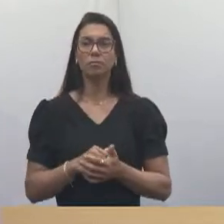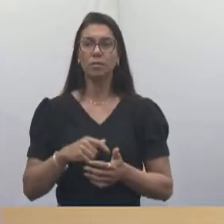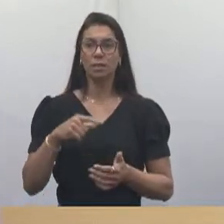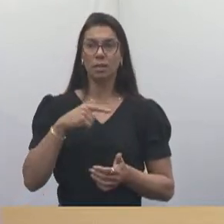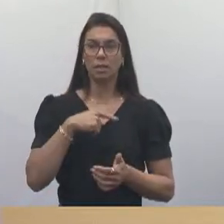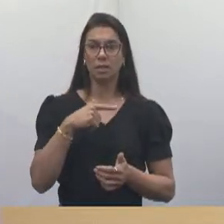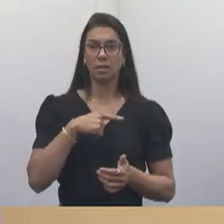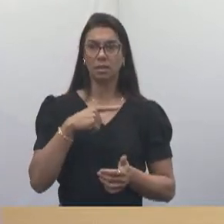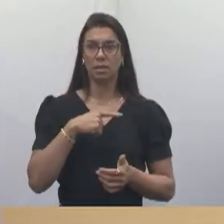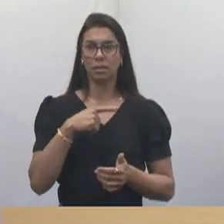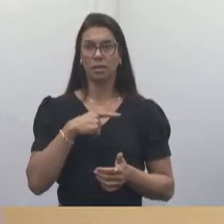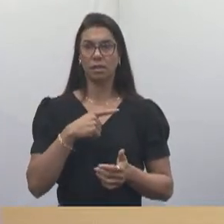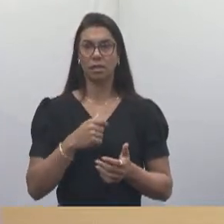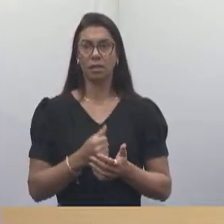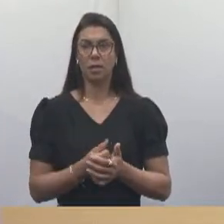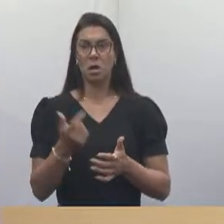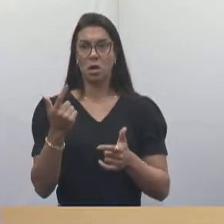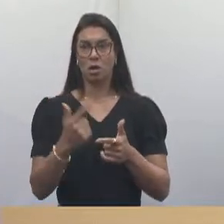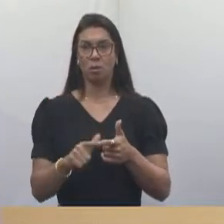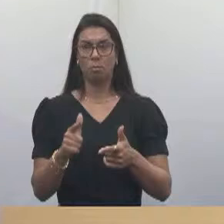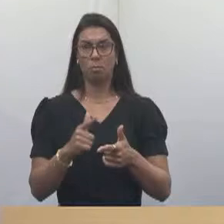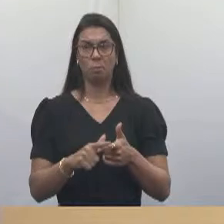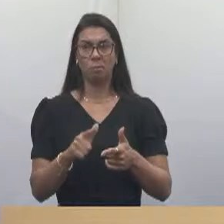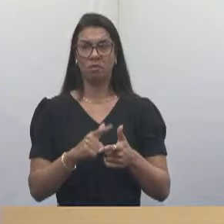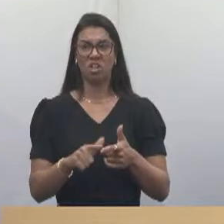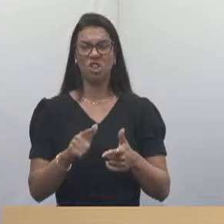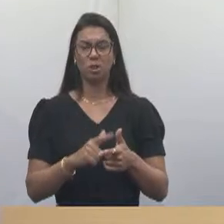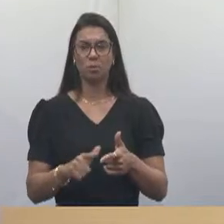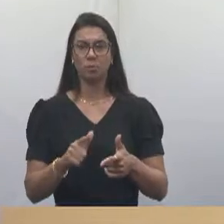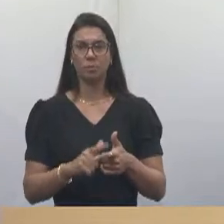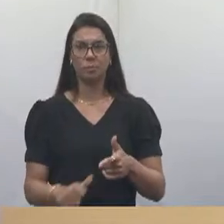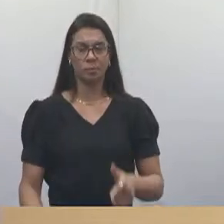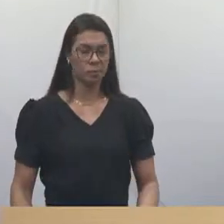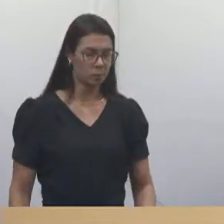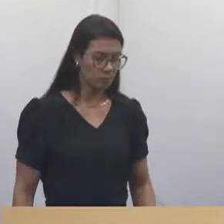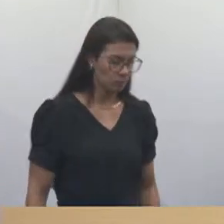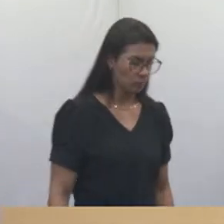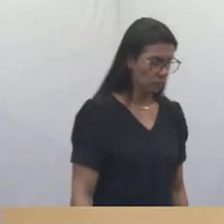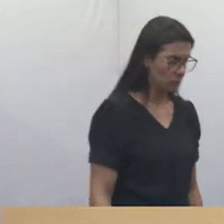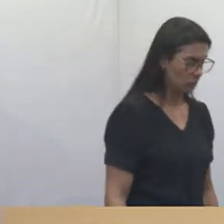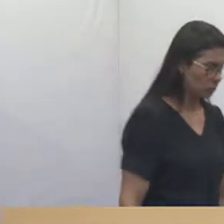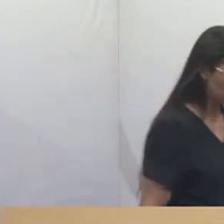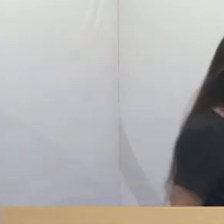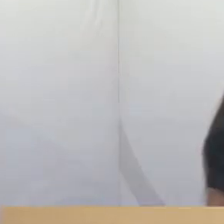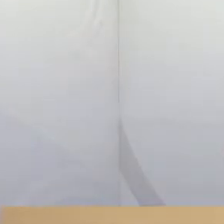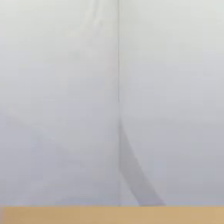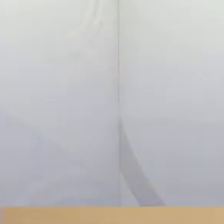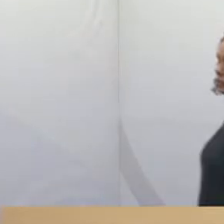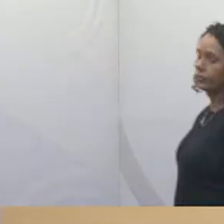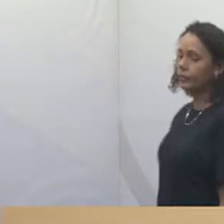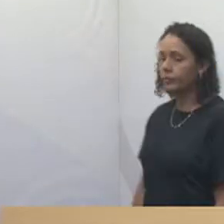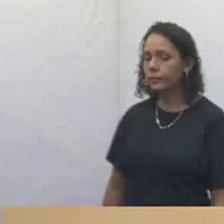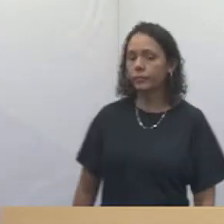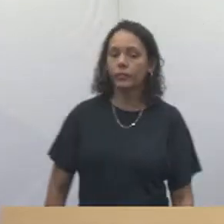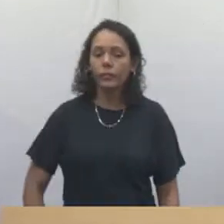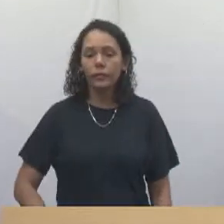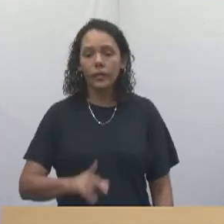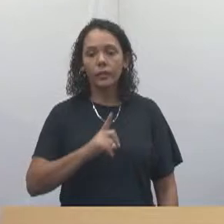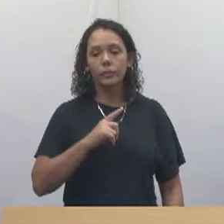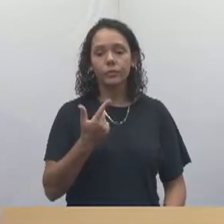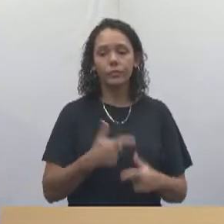temos aí problemas que arruma uma via, faz o